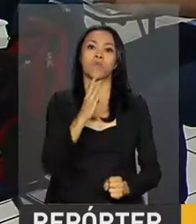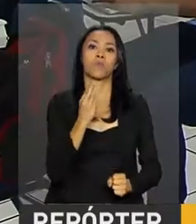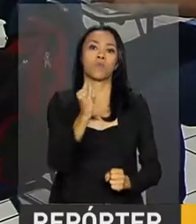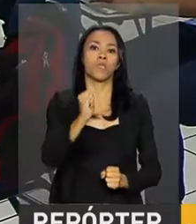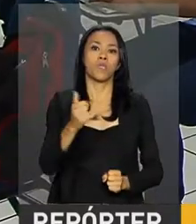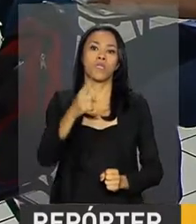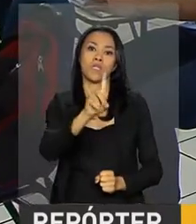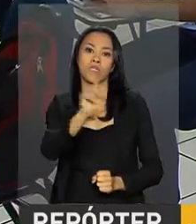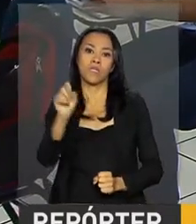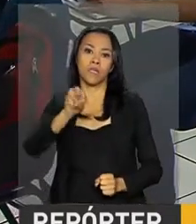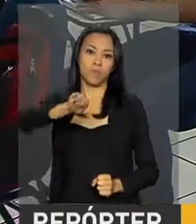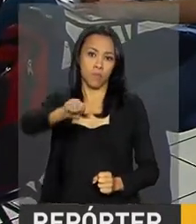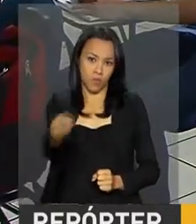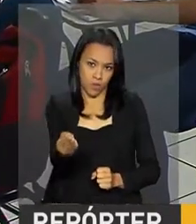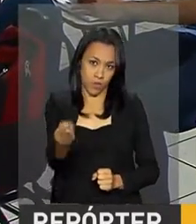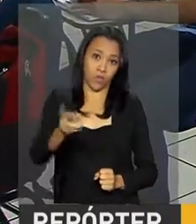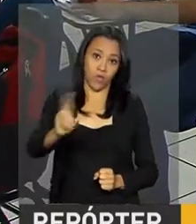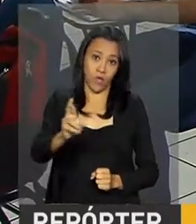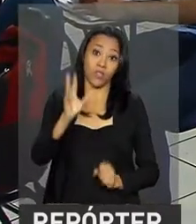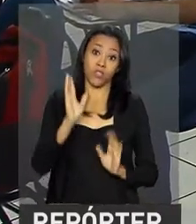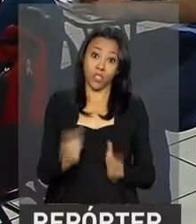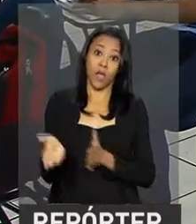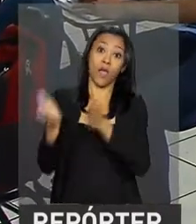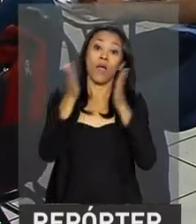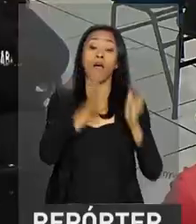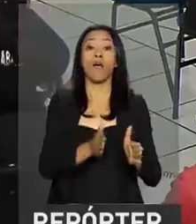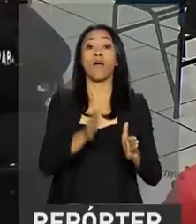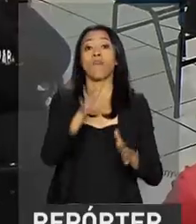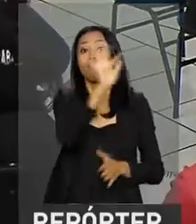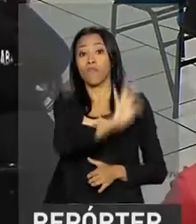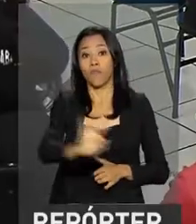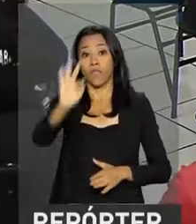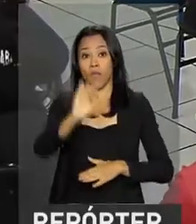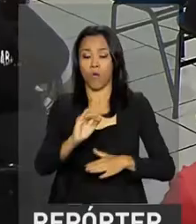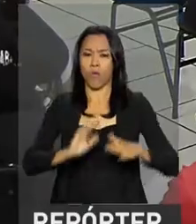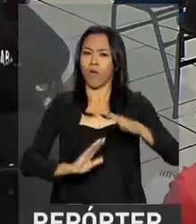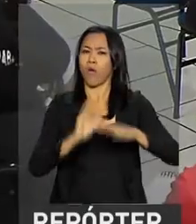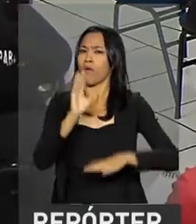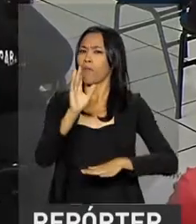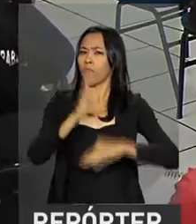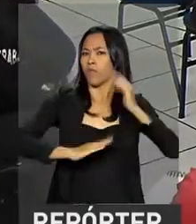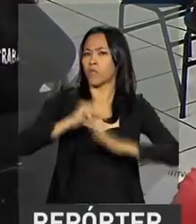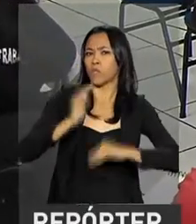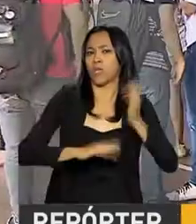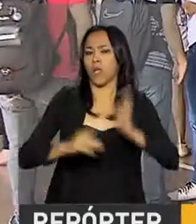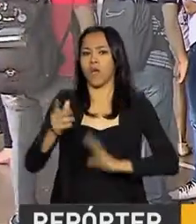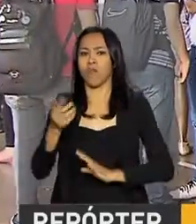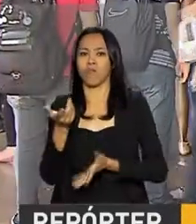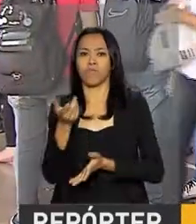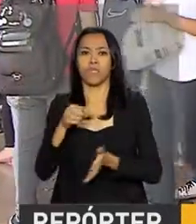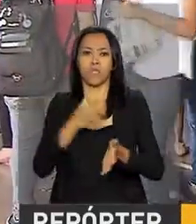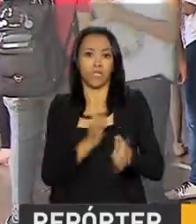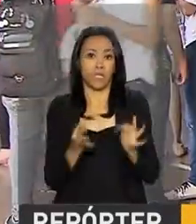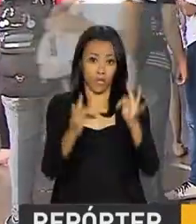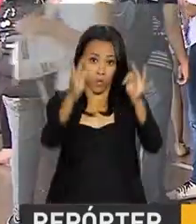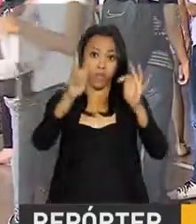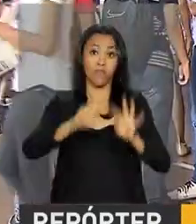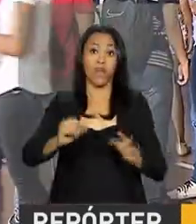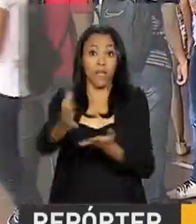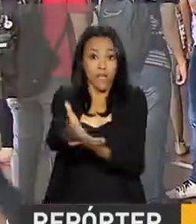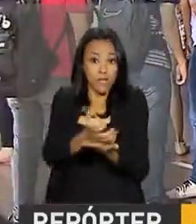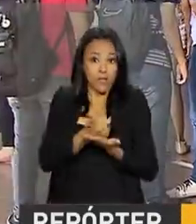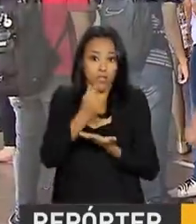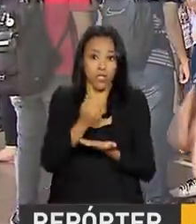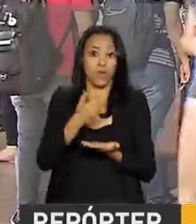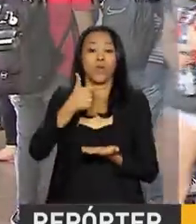bilhões e 100 bilhões de reais já a rede federal de educação profissional científica e tecnológica vai receber um total de 2